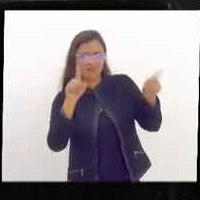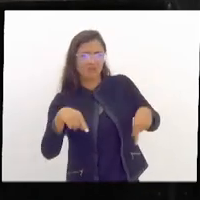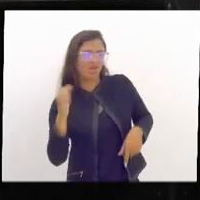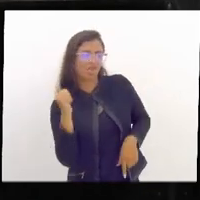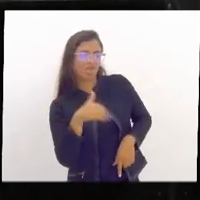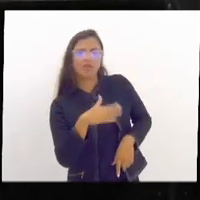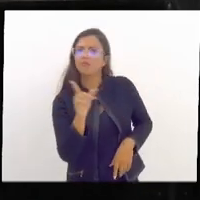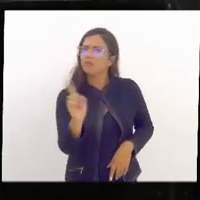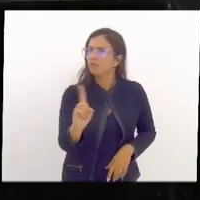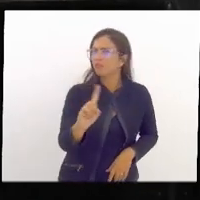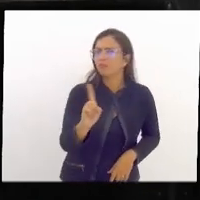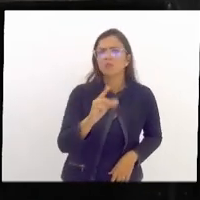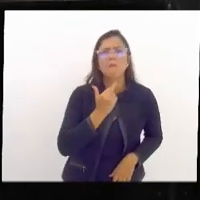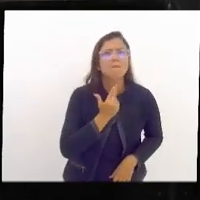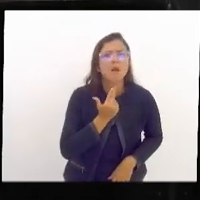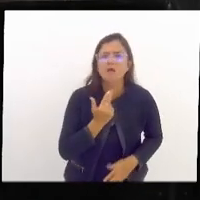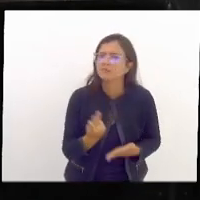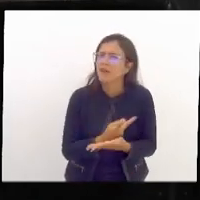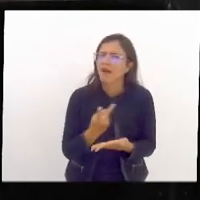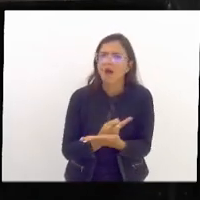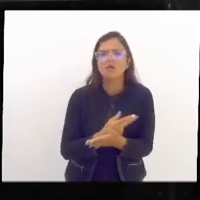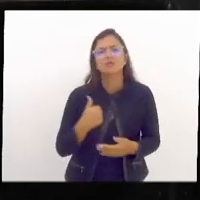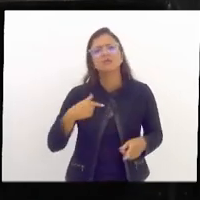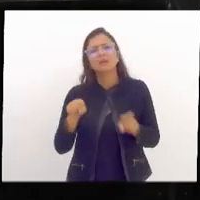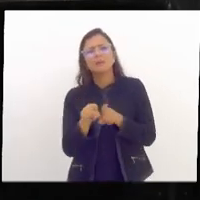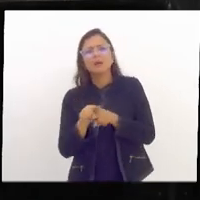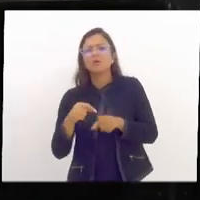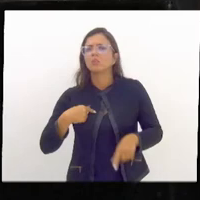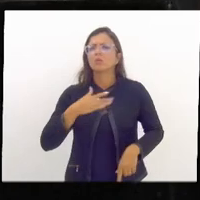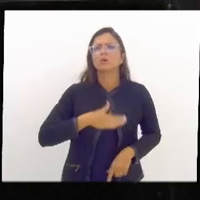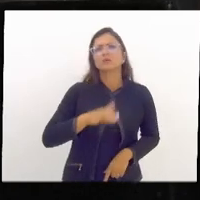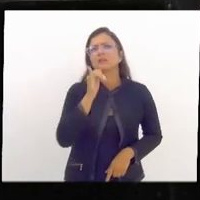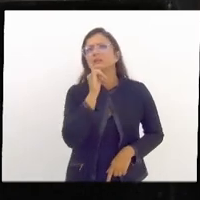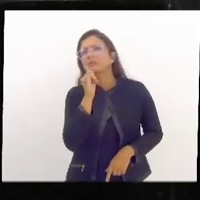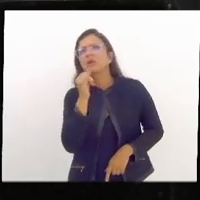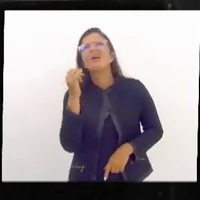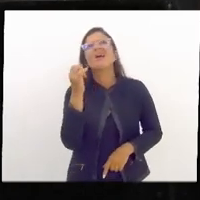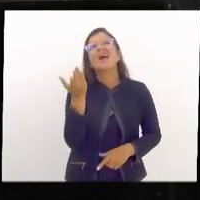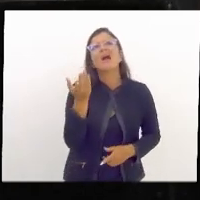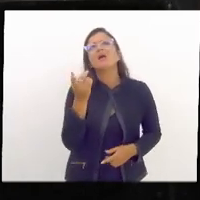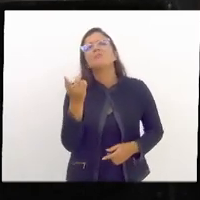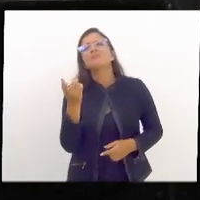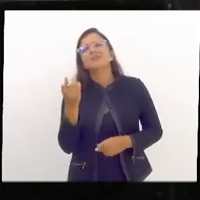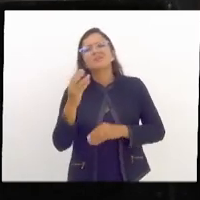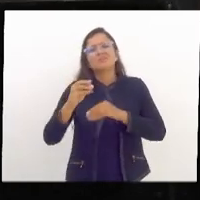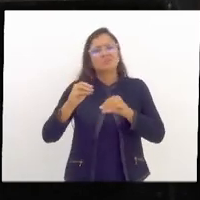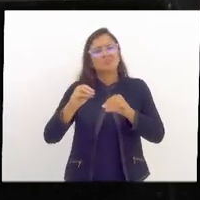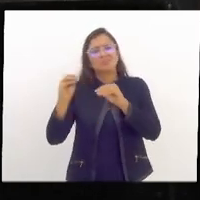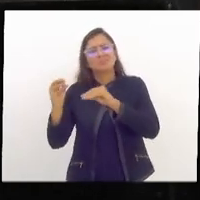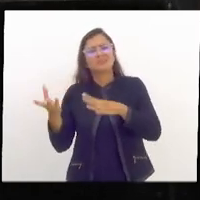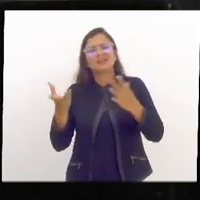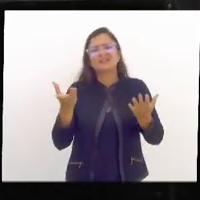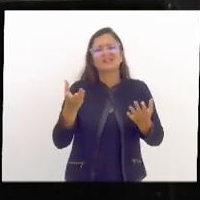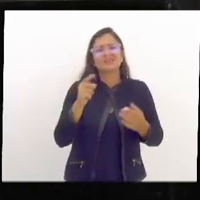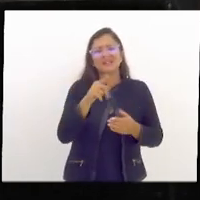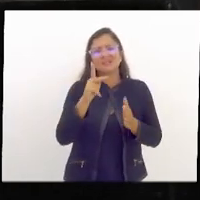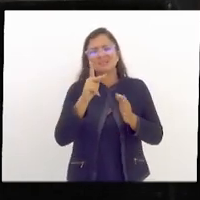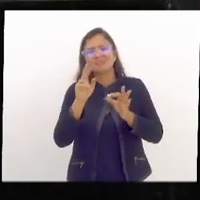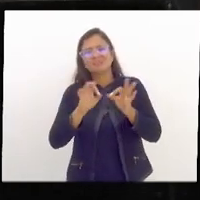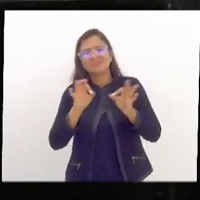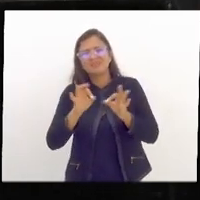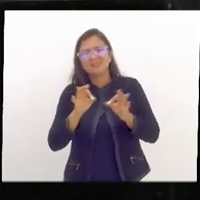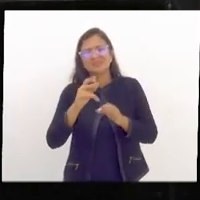Também me desagrada profundamente essa possibilidade de migrar para esse plano de previdência